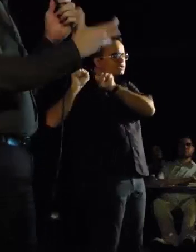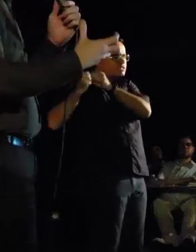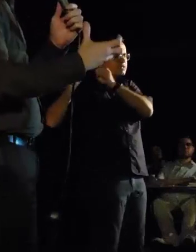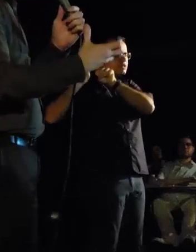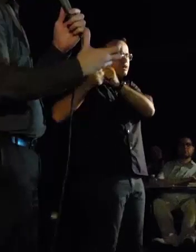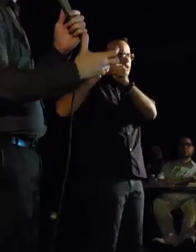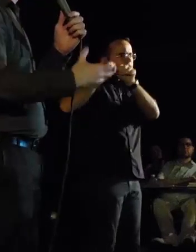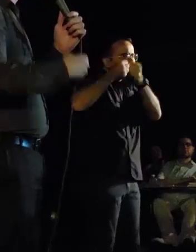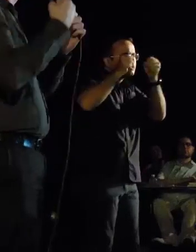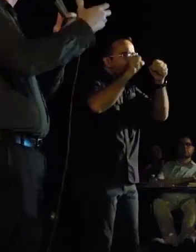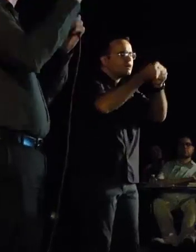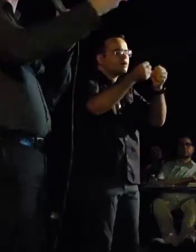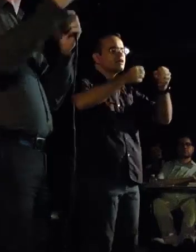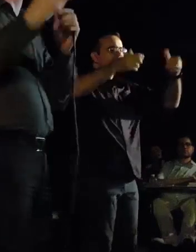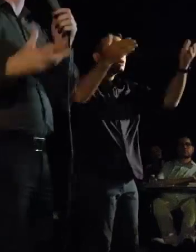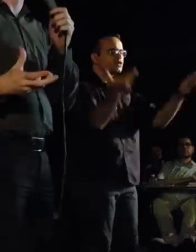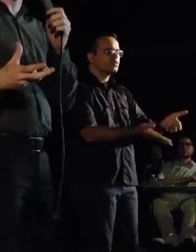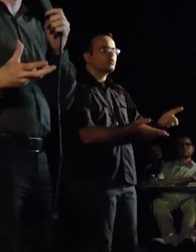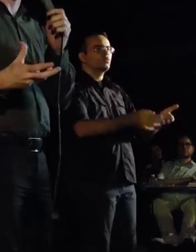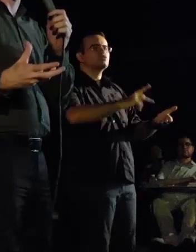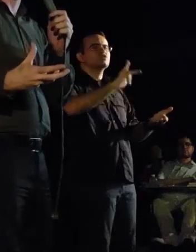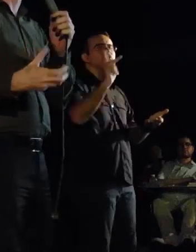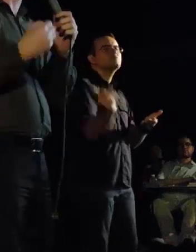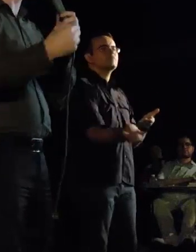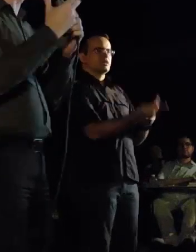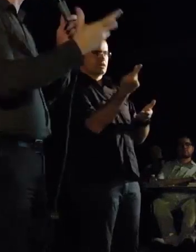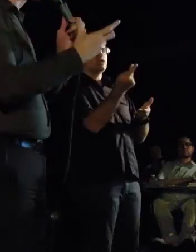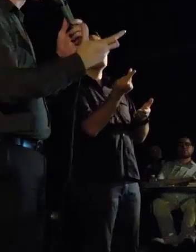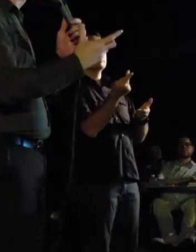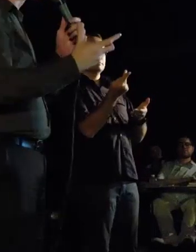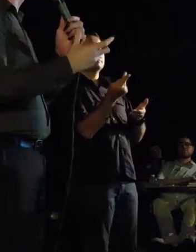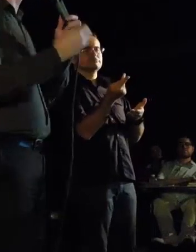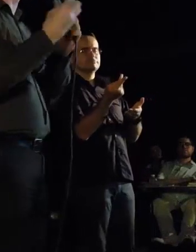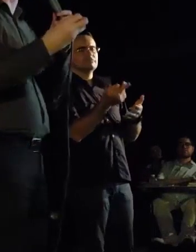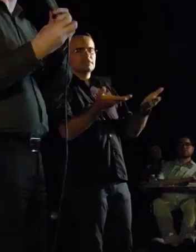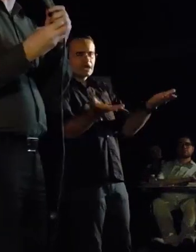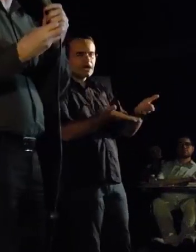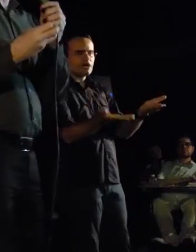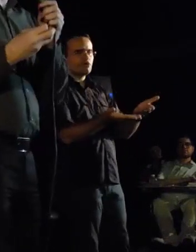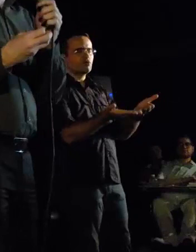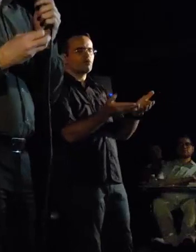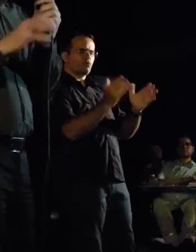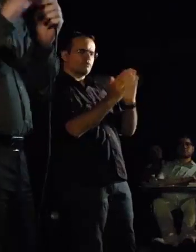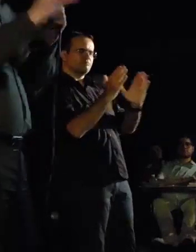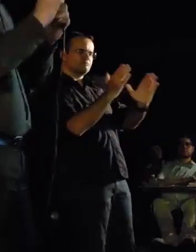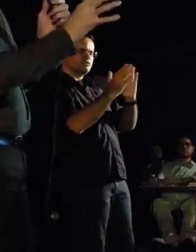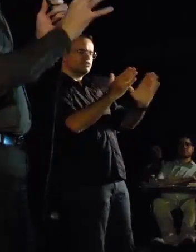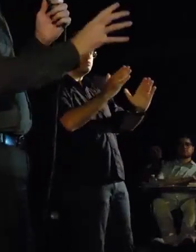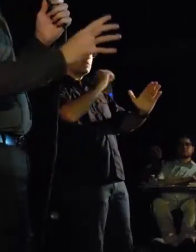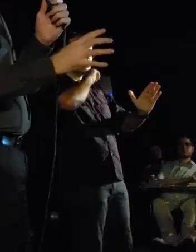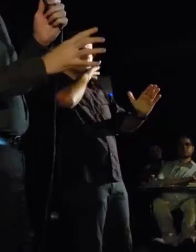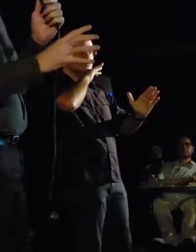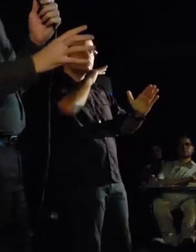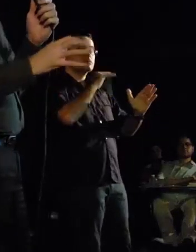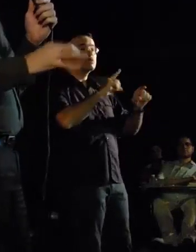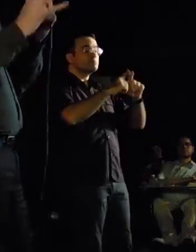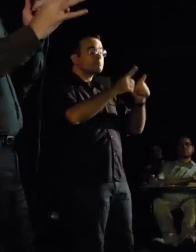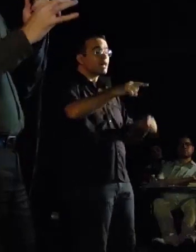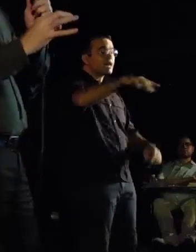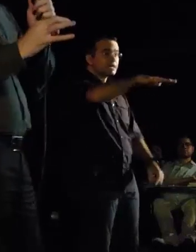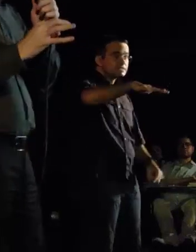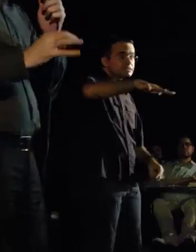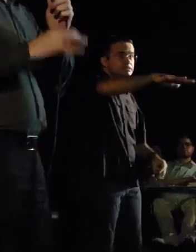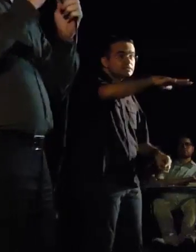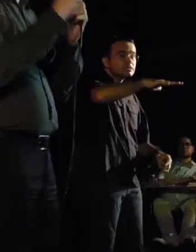nos permitiram chegar a este ponto. Mas também é importante entender que este experimento,